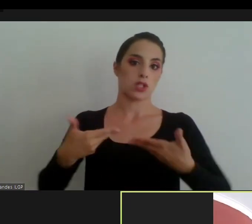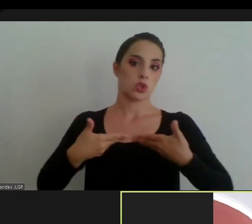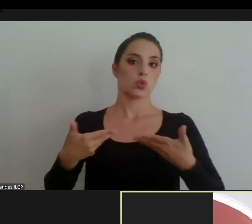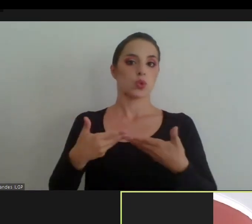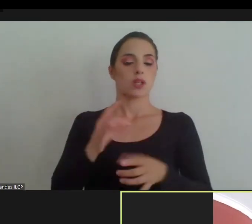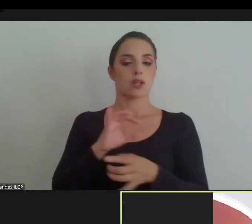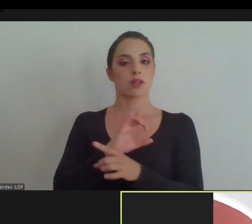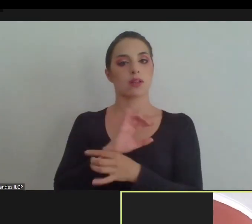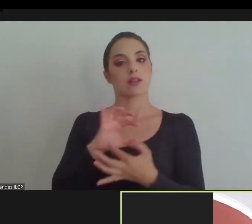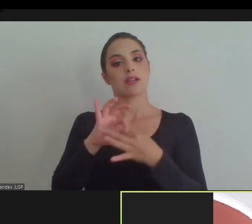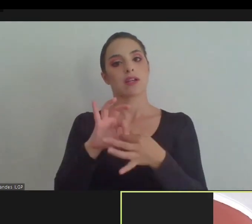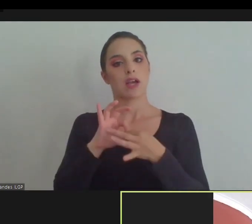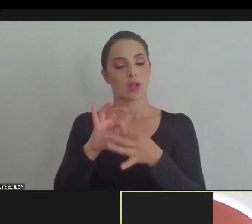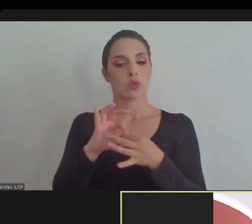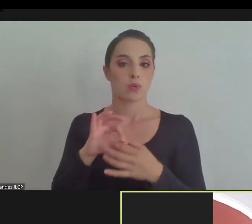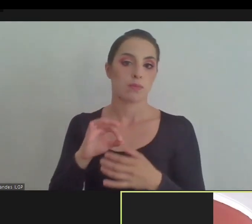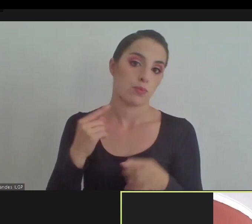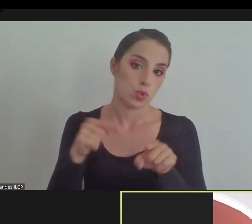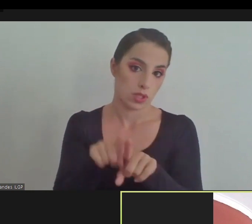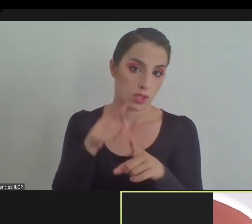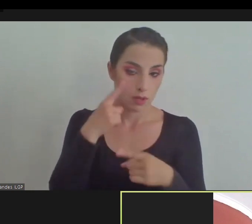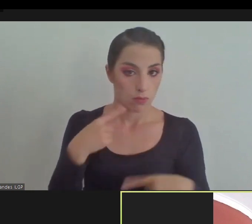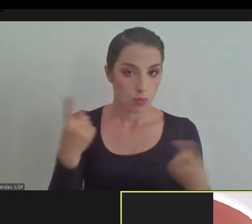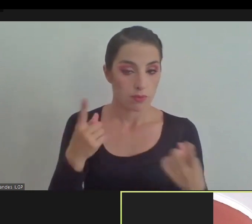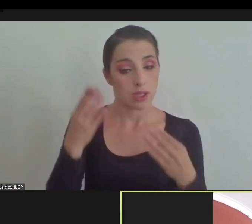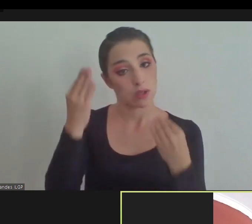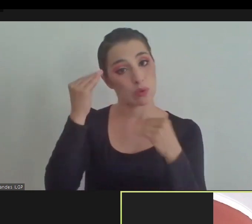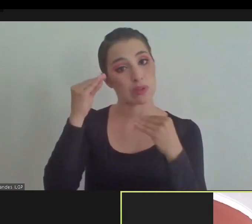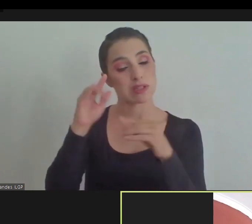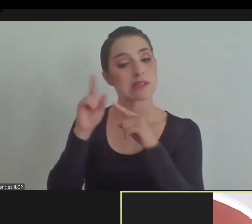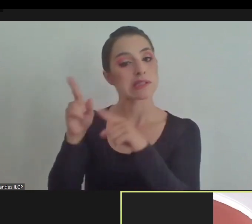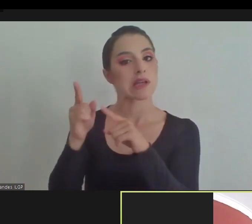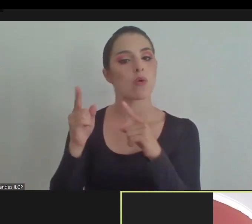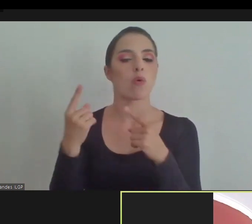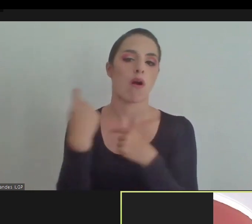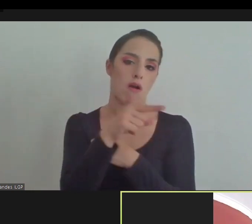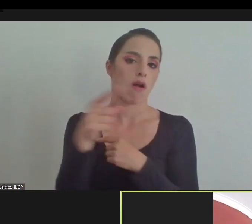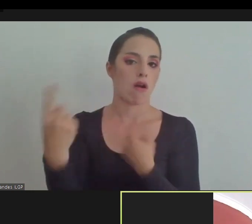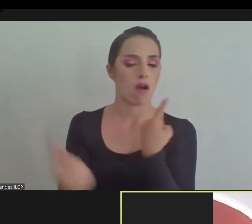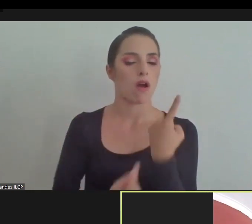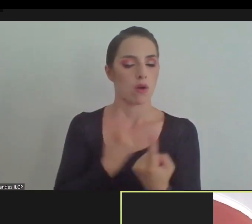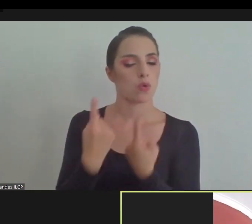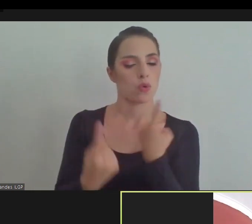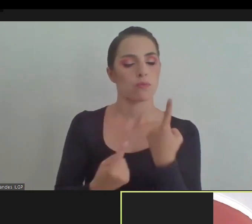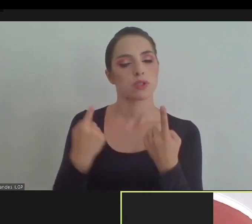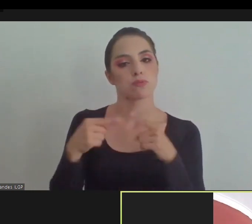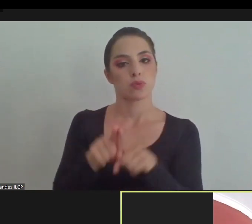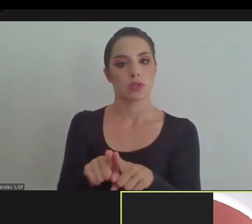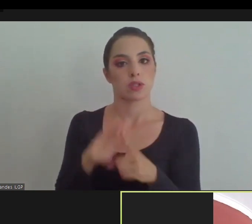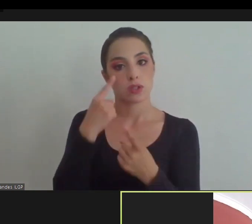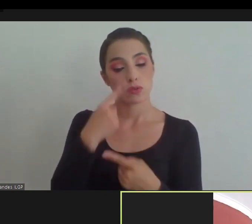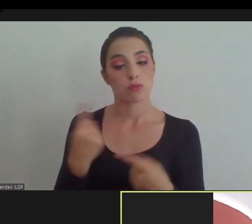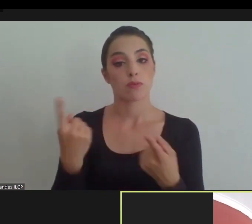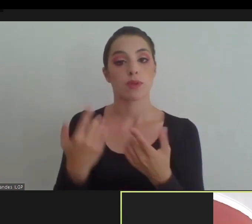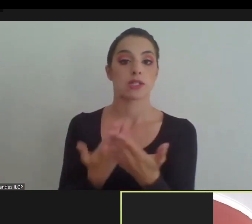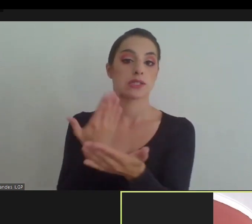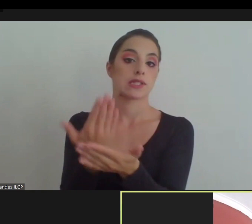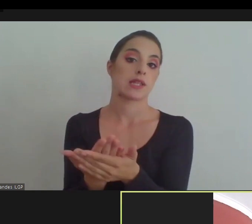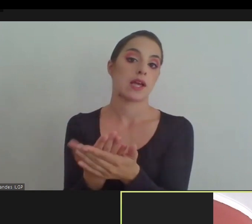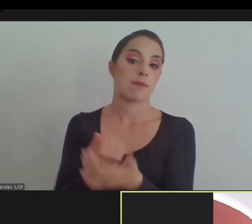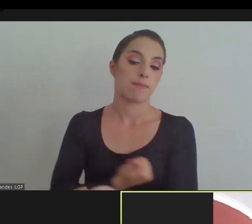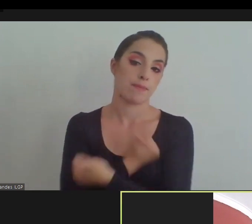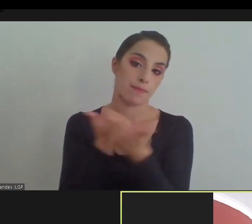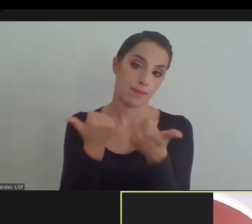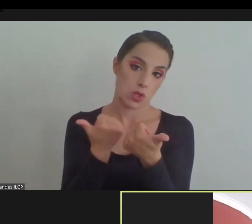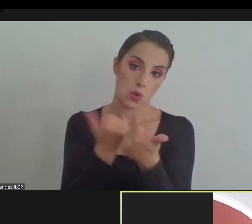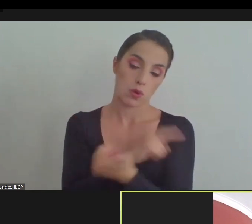públicas. A nível da educação tem havido, de facto, algumas políticas públicas que têm ajudado a impulsionar para que haja melhor